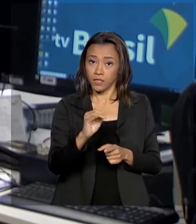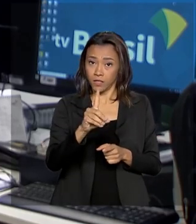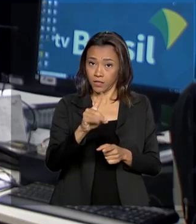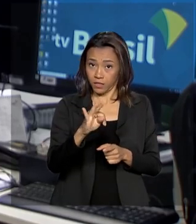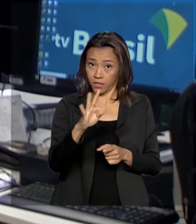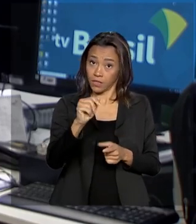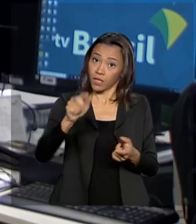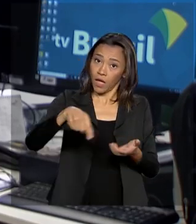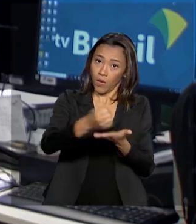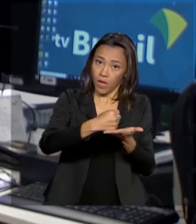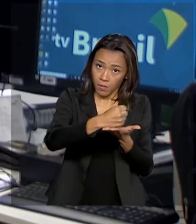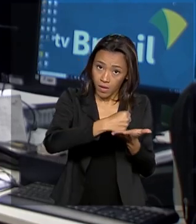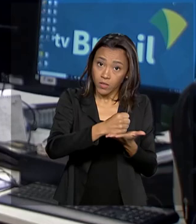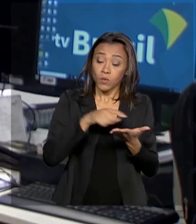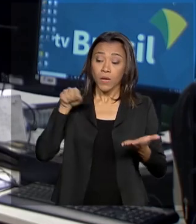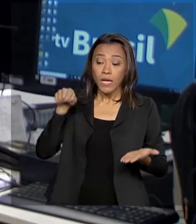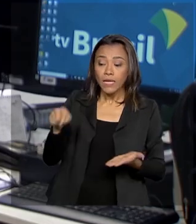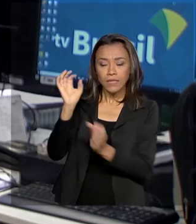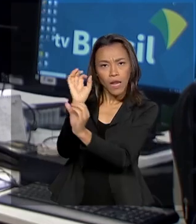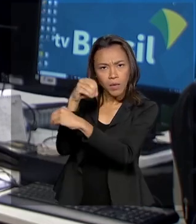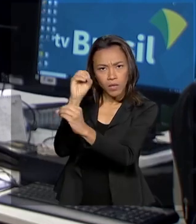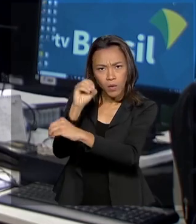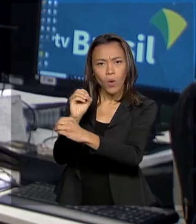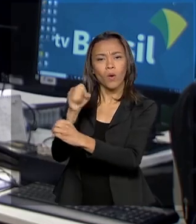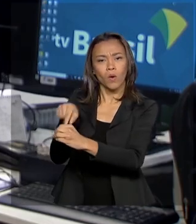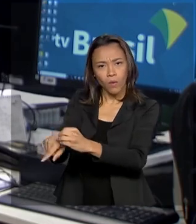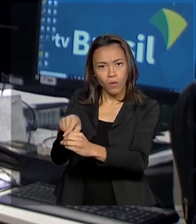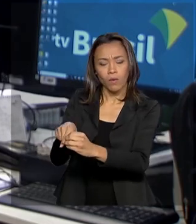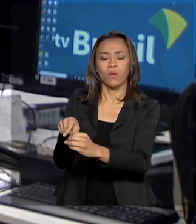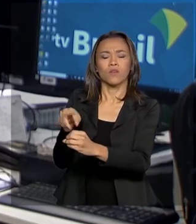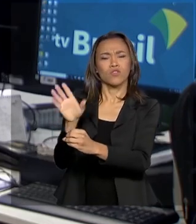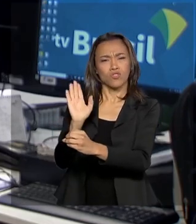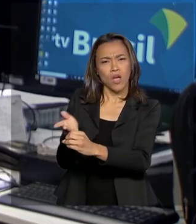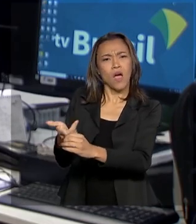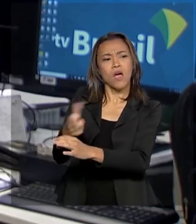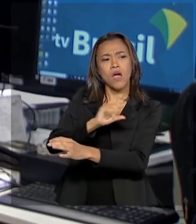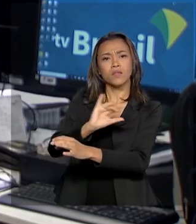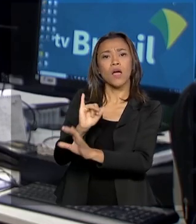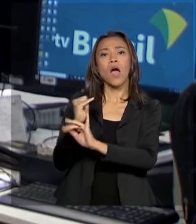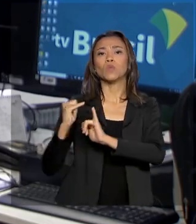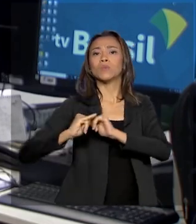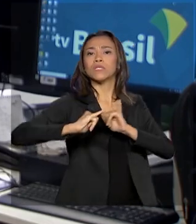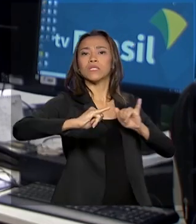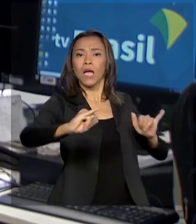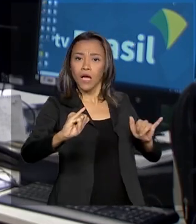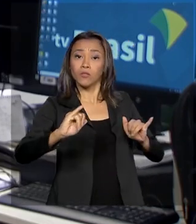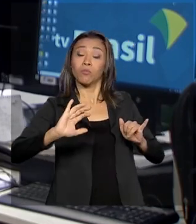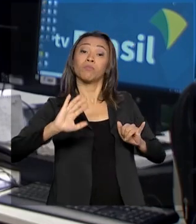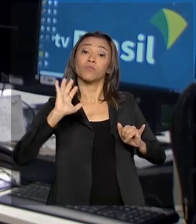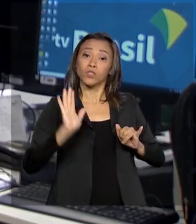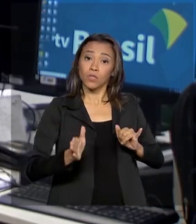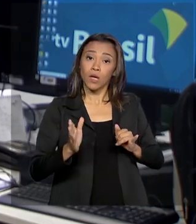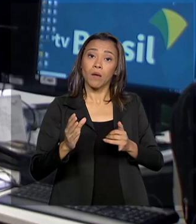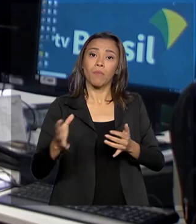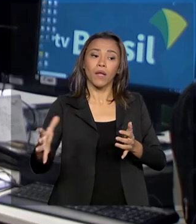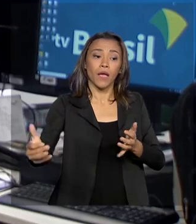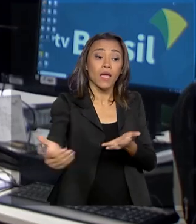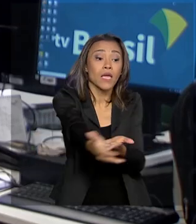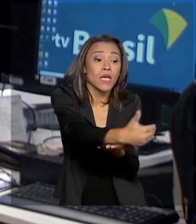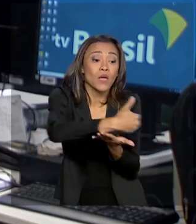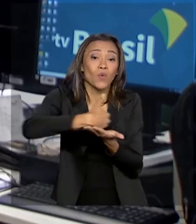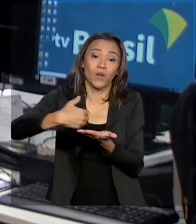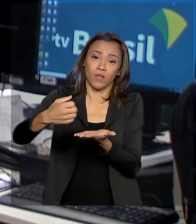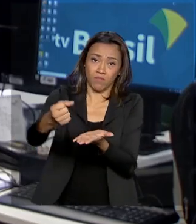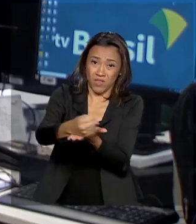o laboratório média que também fabrica o medicamento já havia anunciado o recall de alguns lotes pelo mesmo motivo